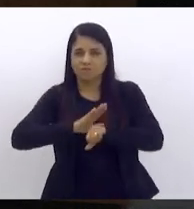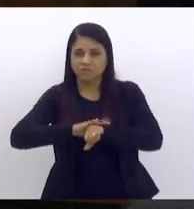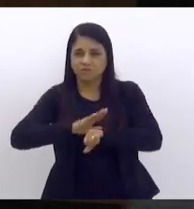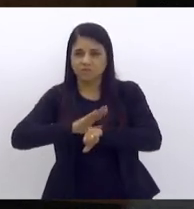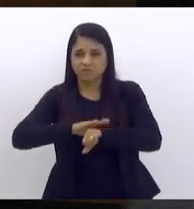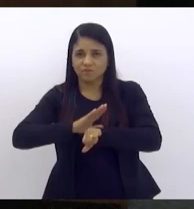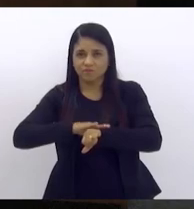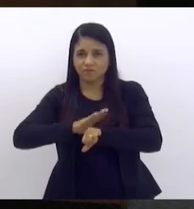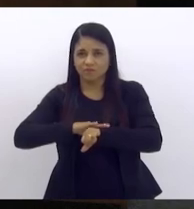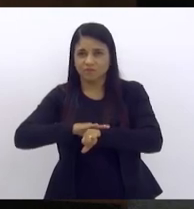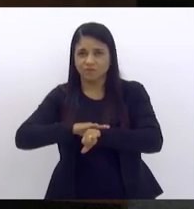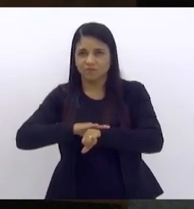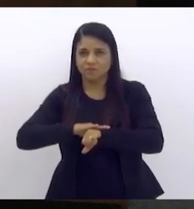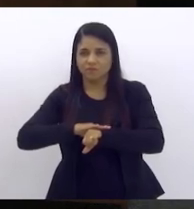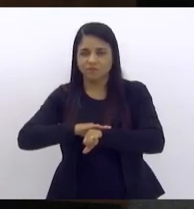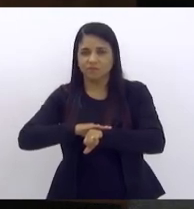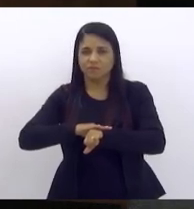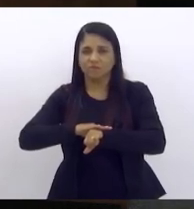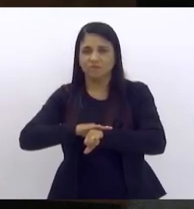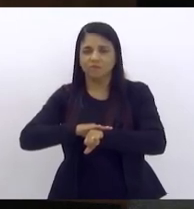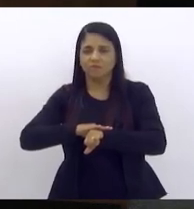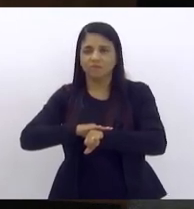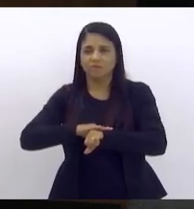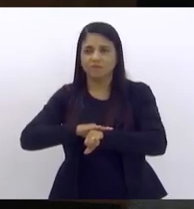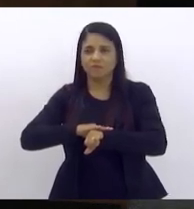na verdade, colocar uma medida provisória